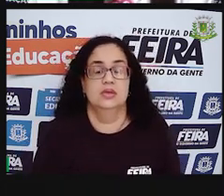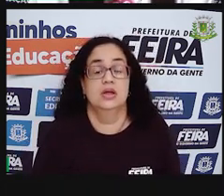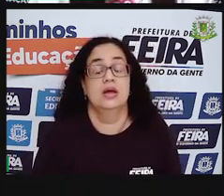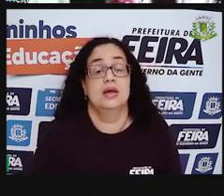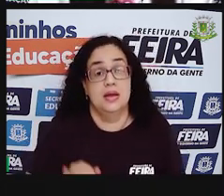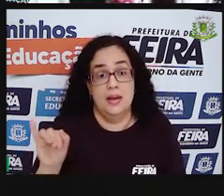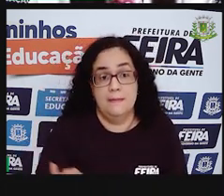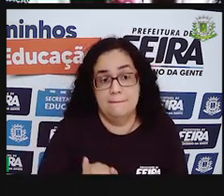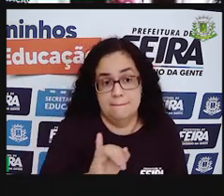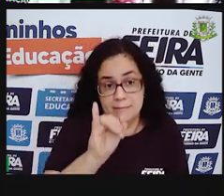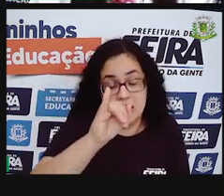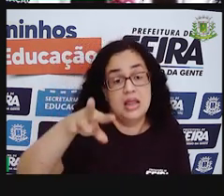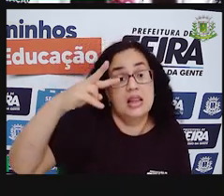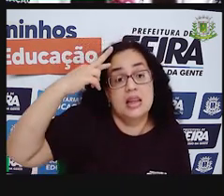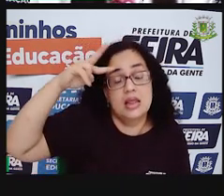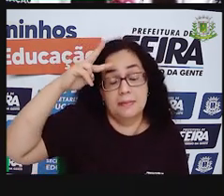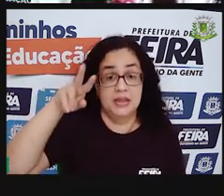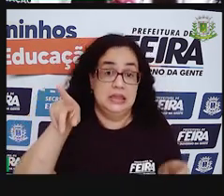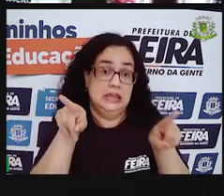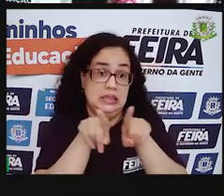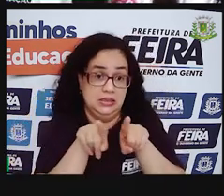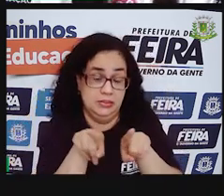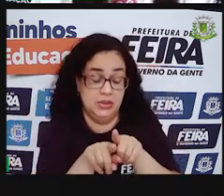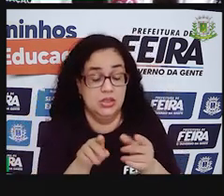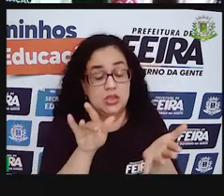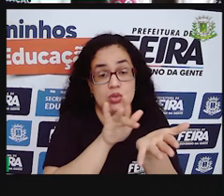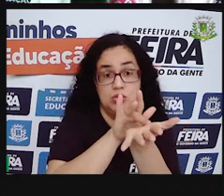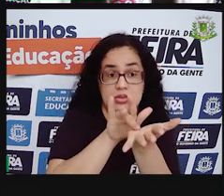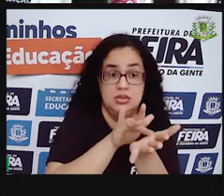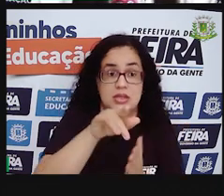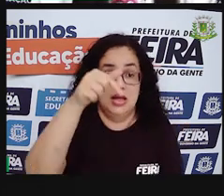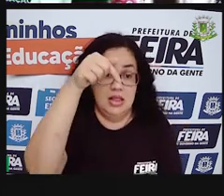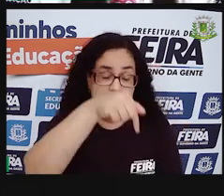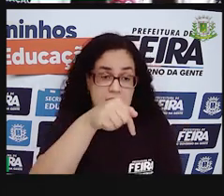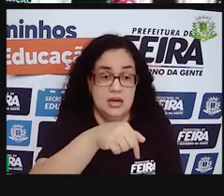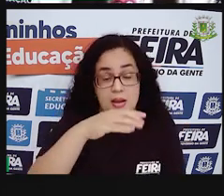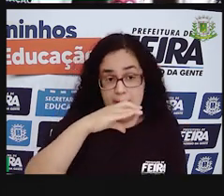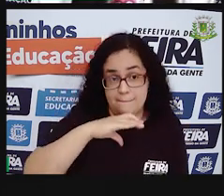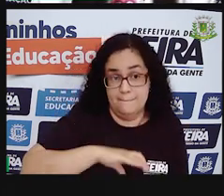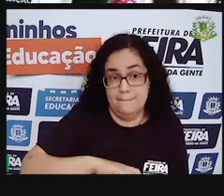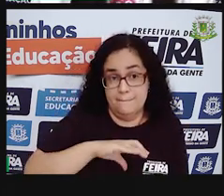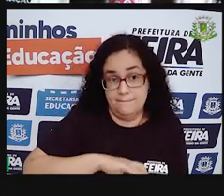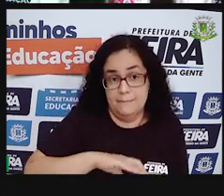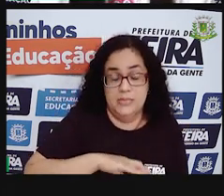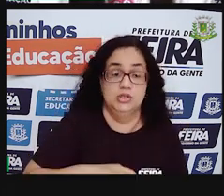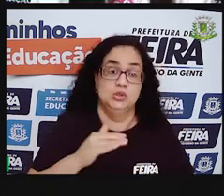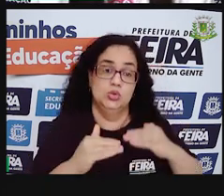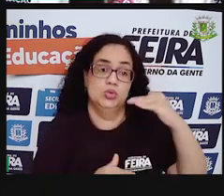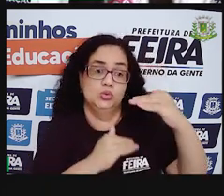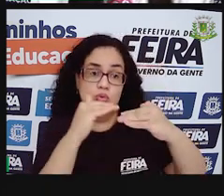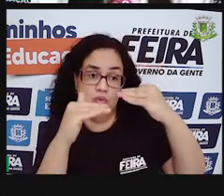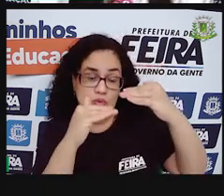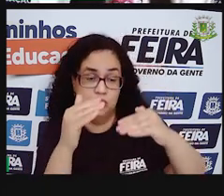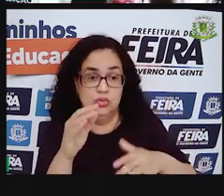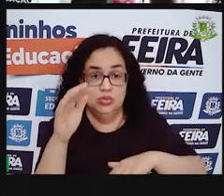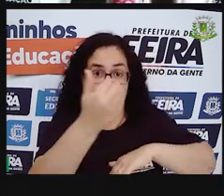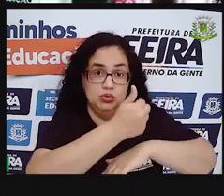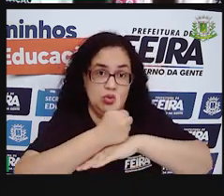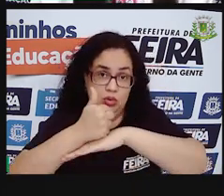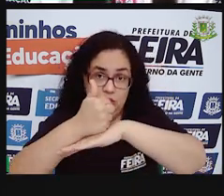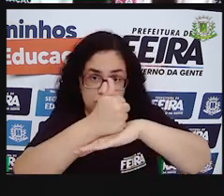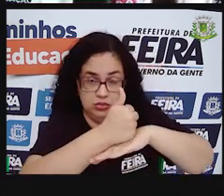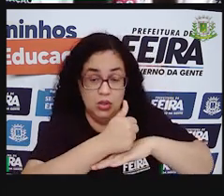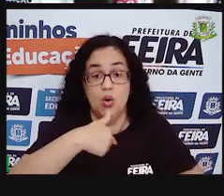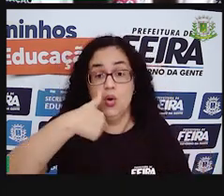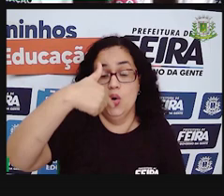É importante a gente lembrar também que, além dos ciganos que vieram de Portugal, aí dentro do processo de colonização,